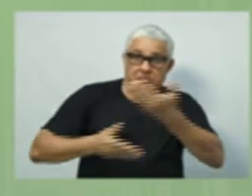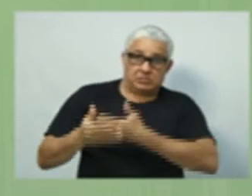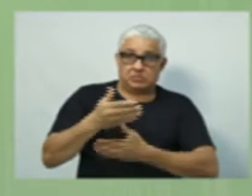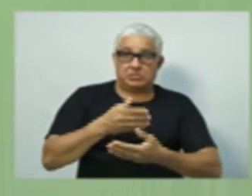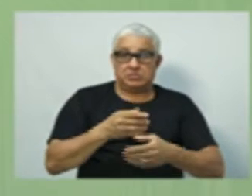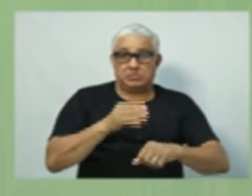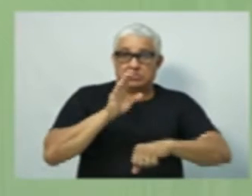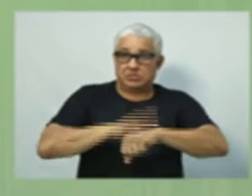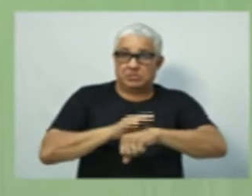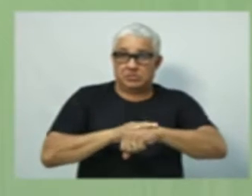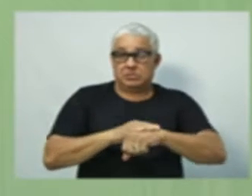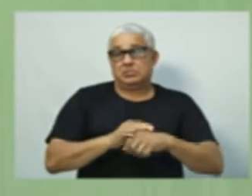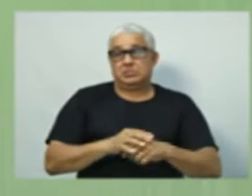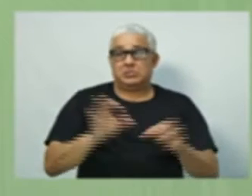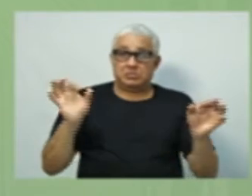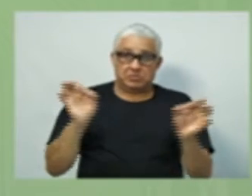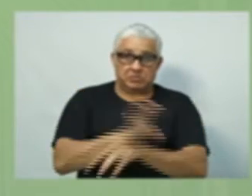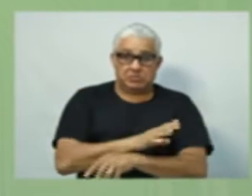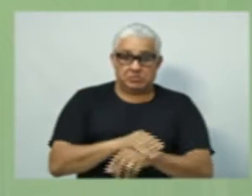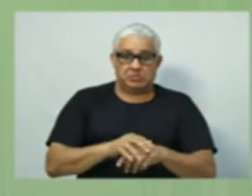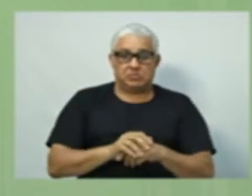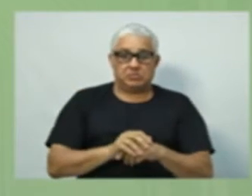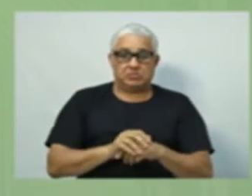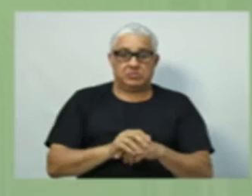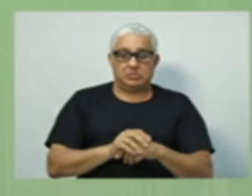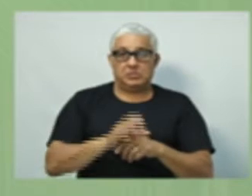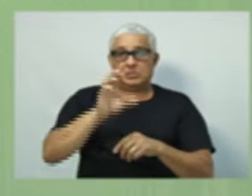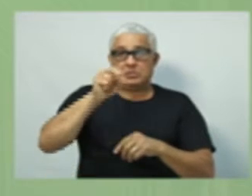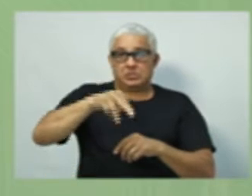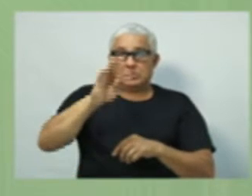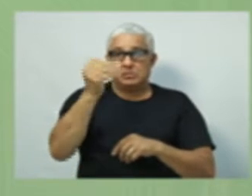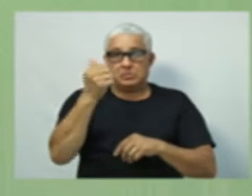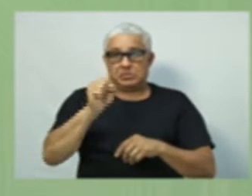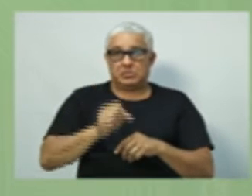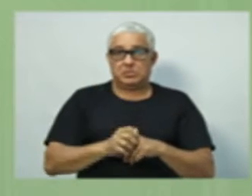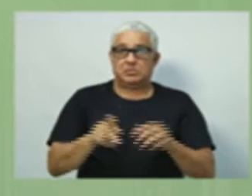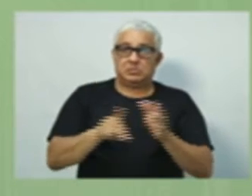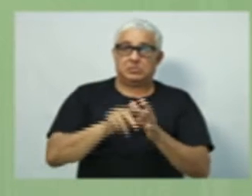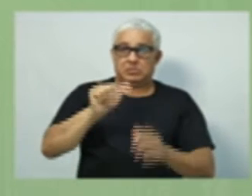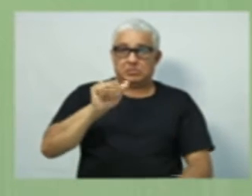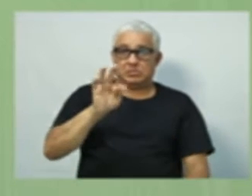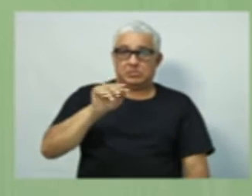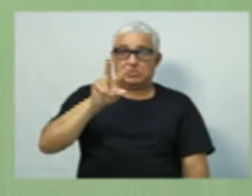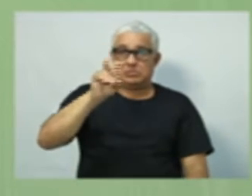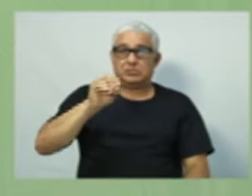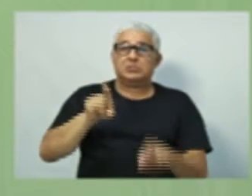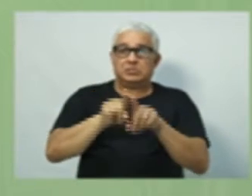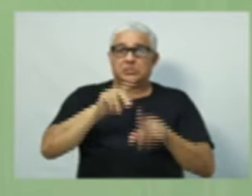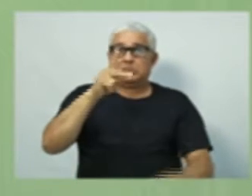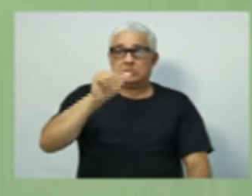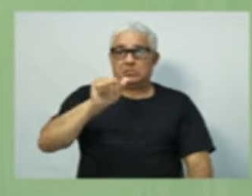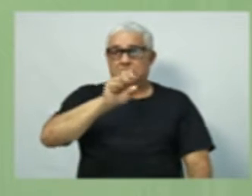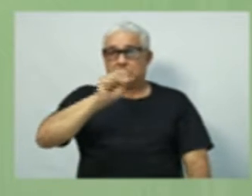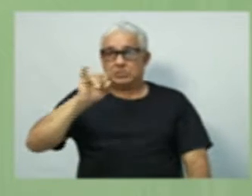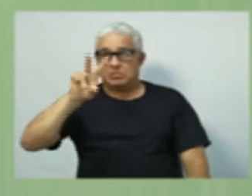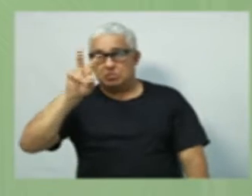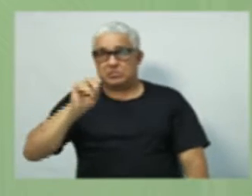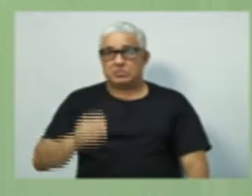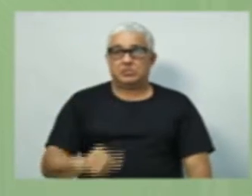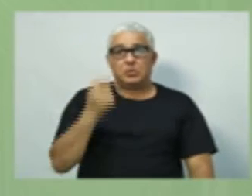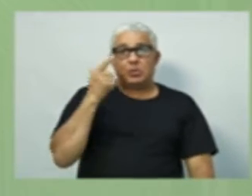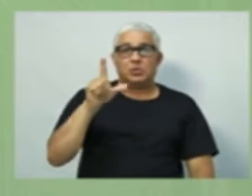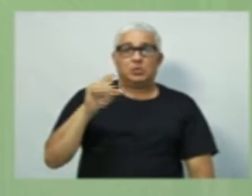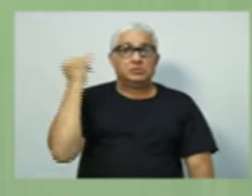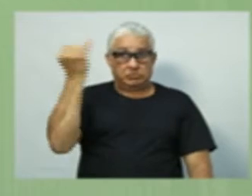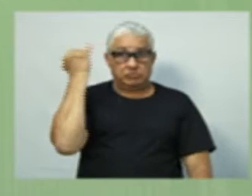realização e exigibilidade das contas componentes do ativo e do passivo outro ponto